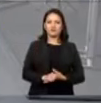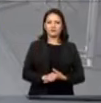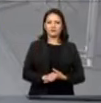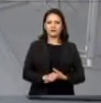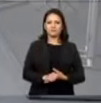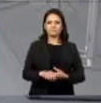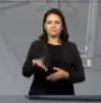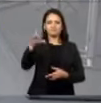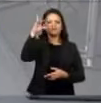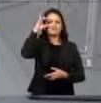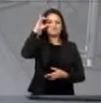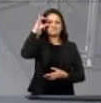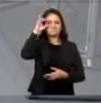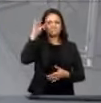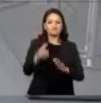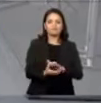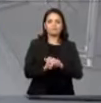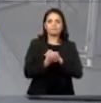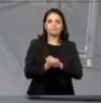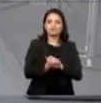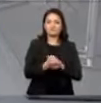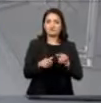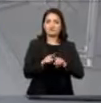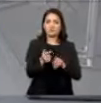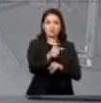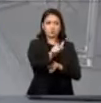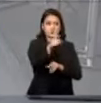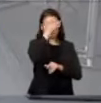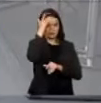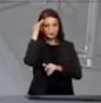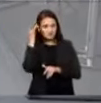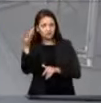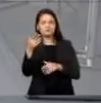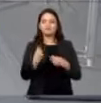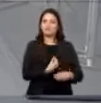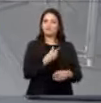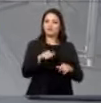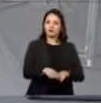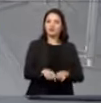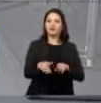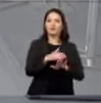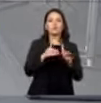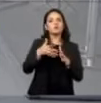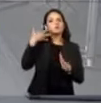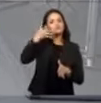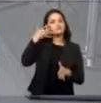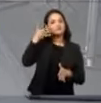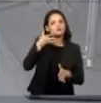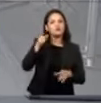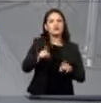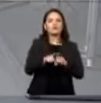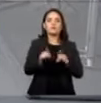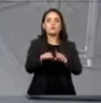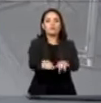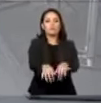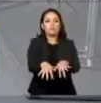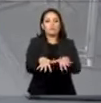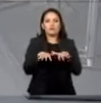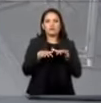demais presentes no púlpito, senhores expositores, plateia qualificada. É